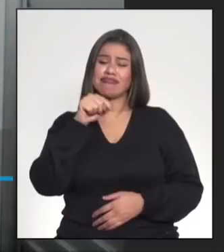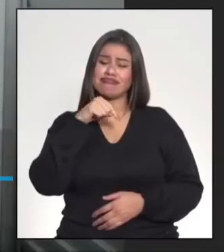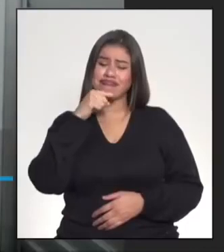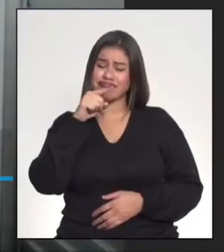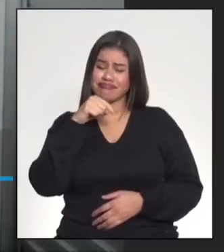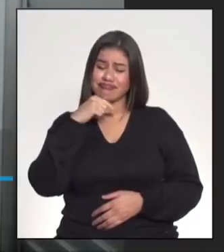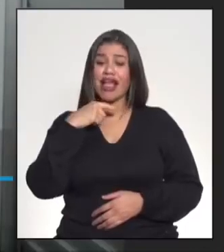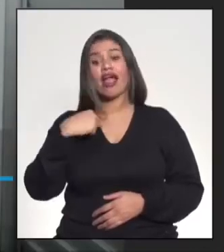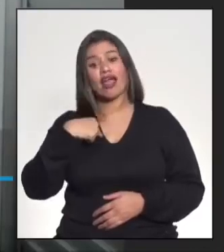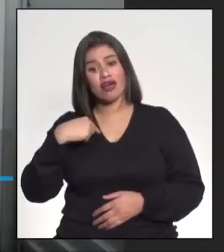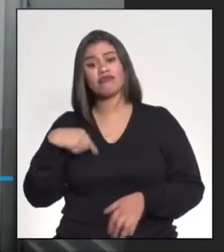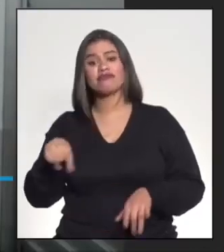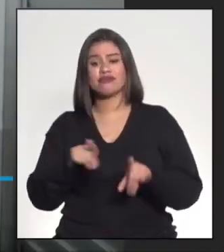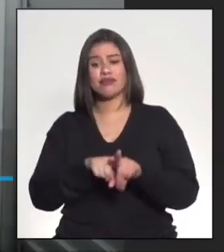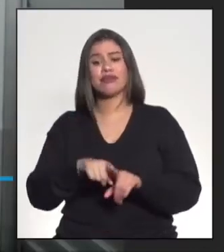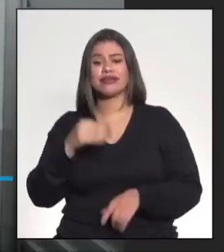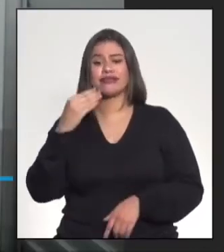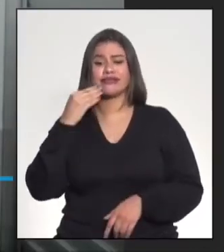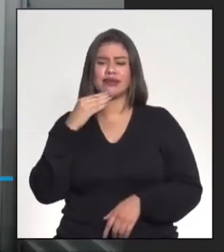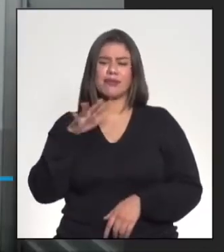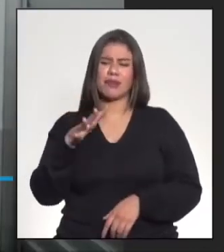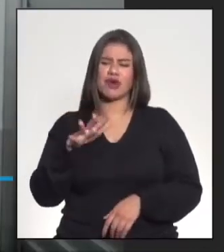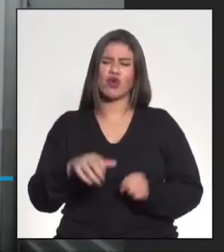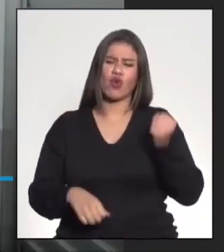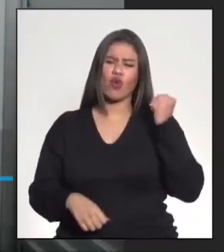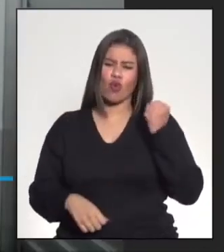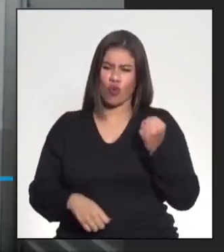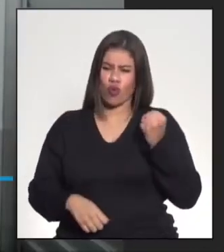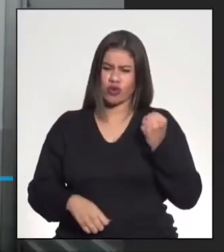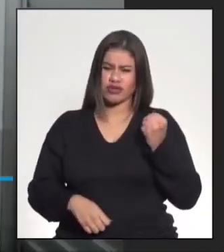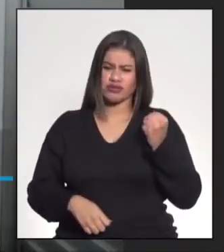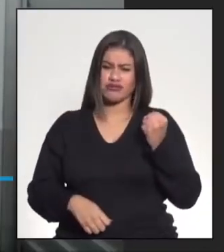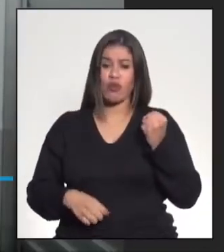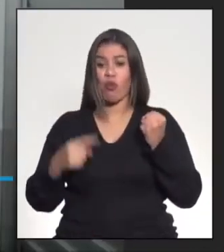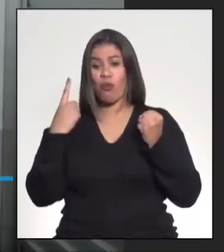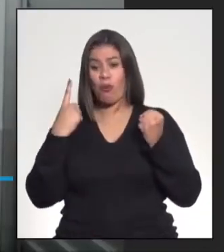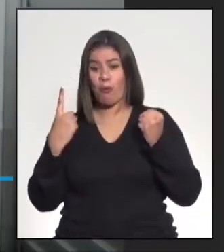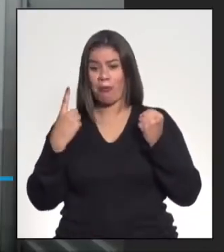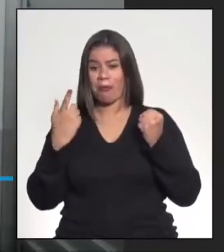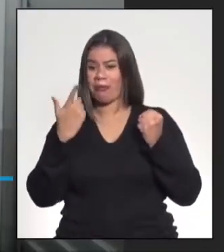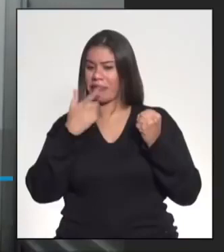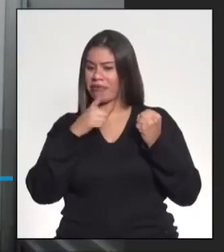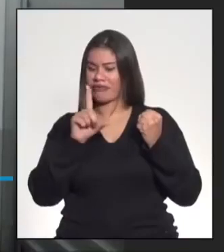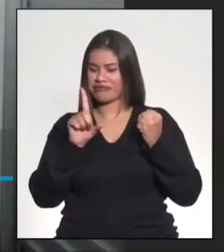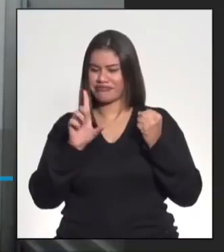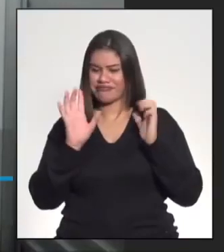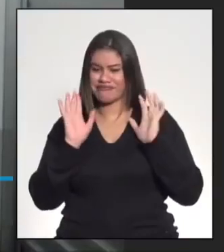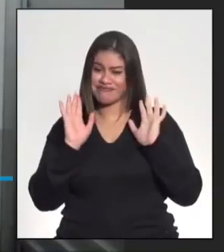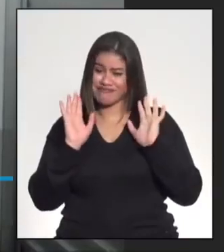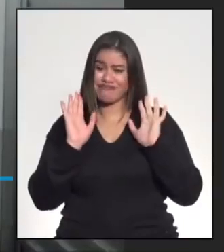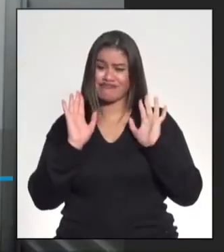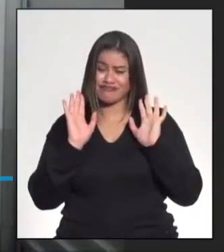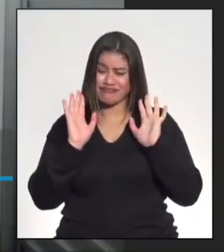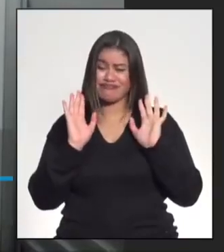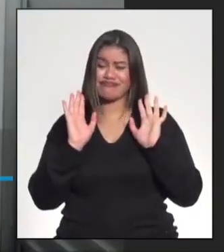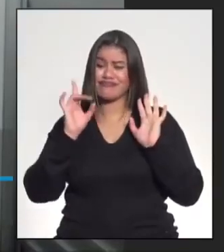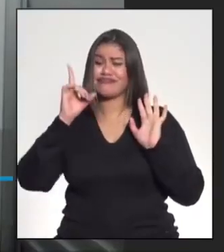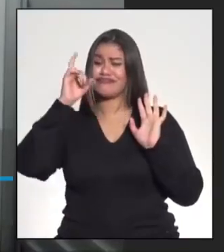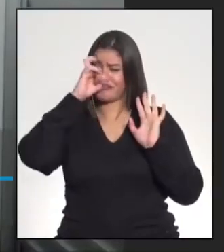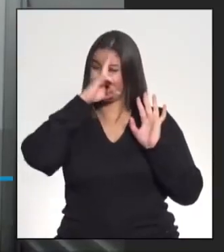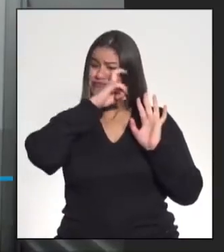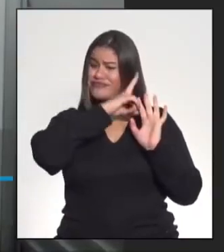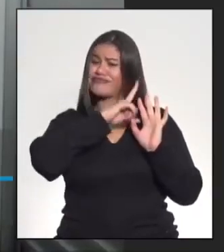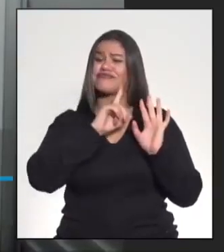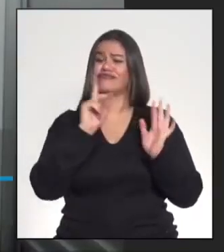umas 8 vezes, pessoal, 8 vezes para conseguir sair uma vez. Então, é difícil mesmo, né? Tem gente que é